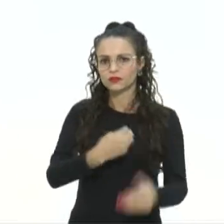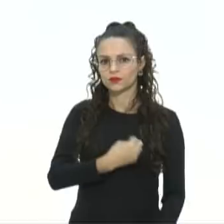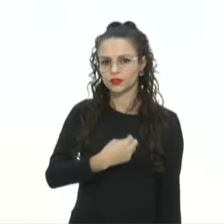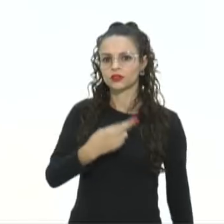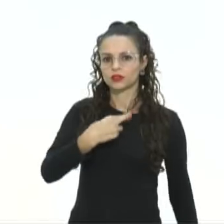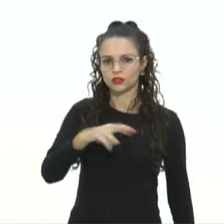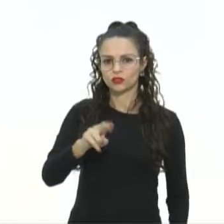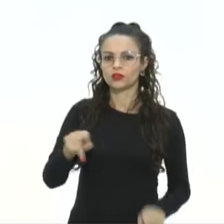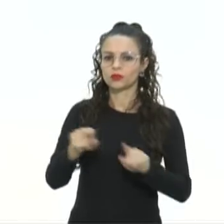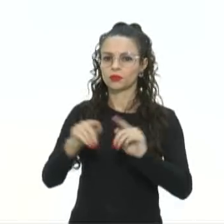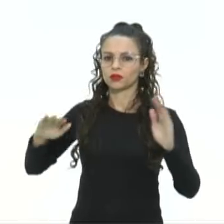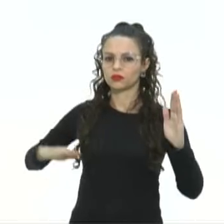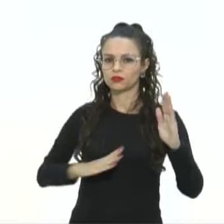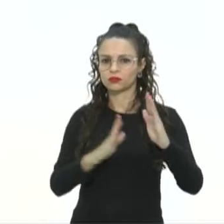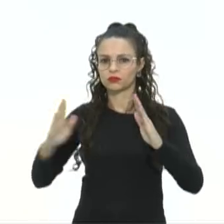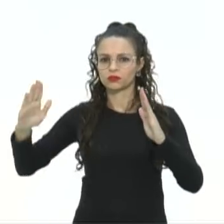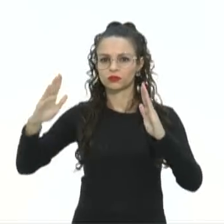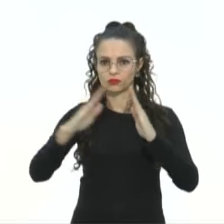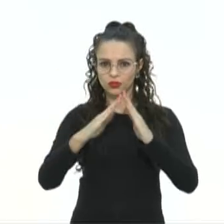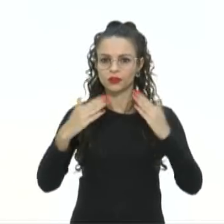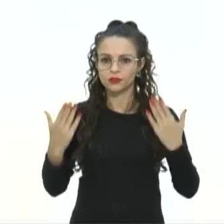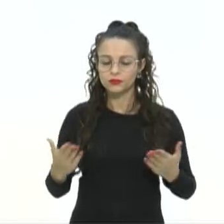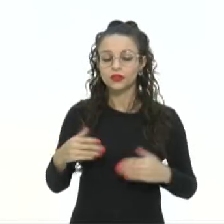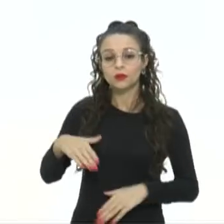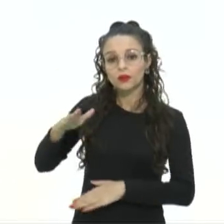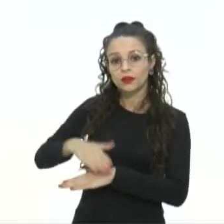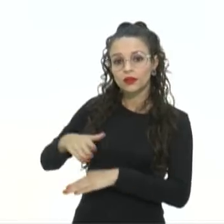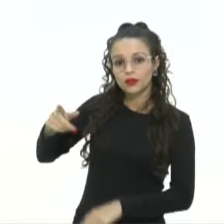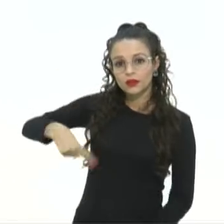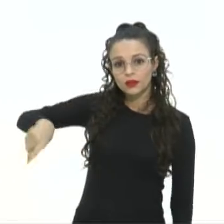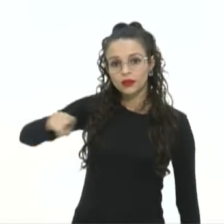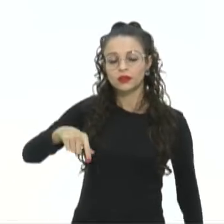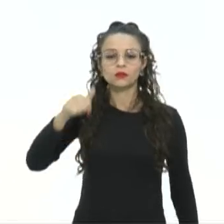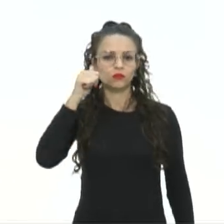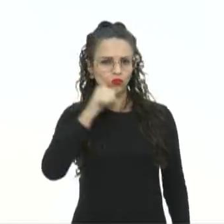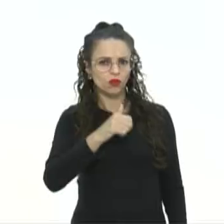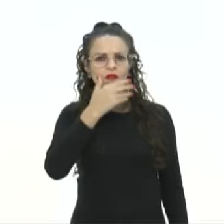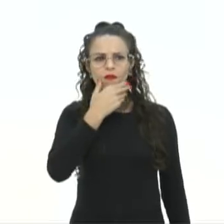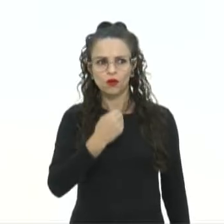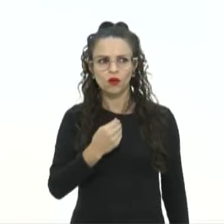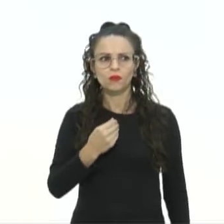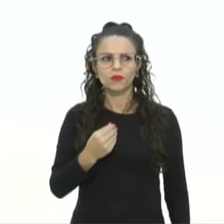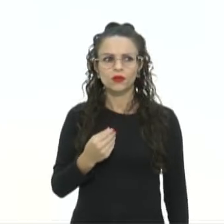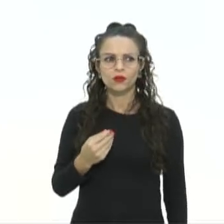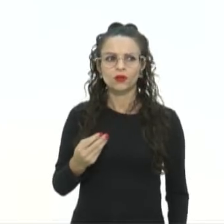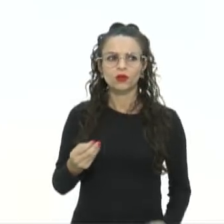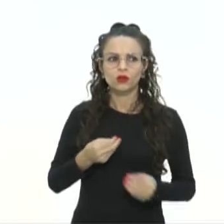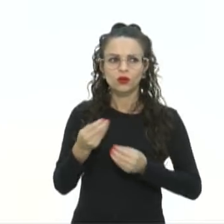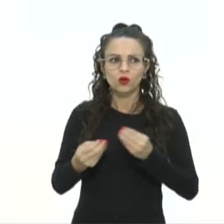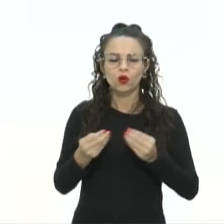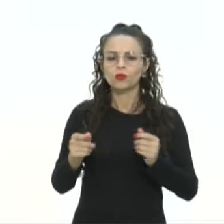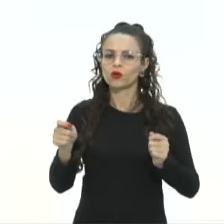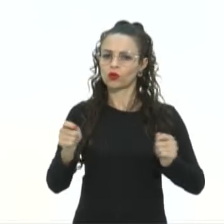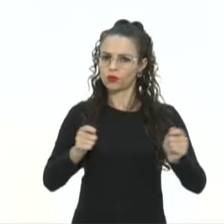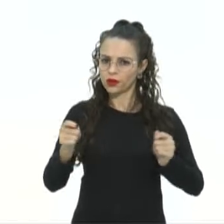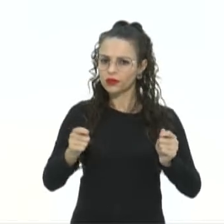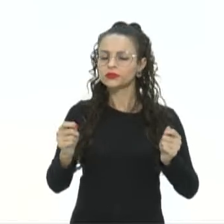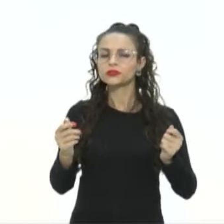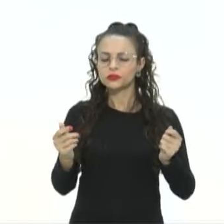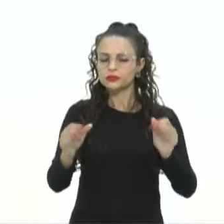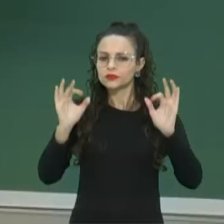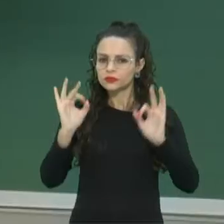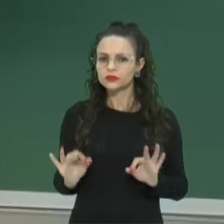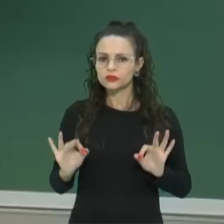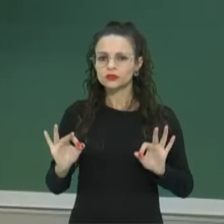religiosa do terreiro, sob sua direção. Então, eles comandam, né, tanto homens como as mulheres, comandam, de fato, né,